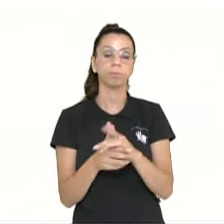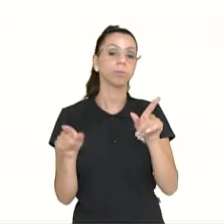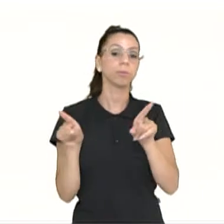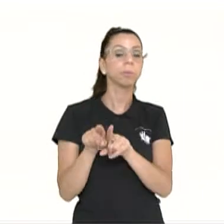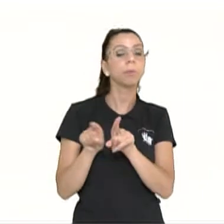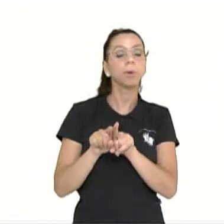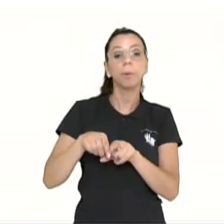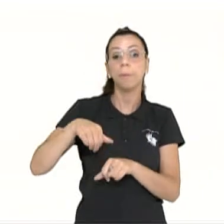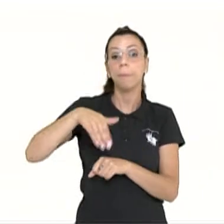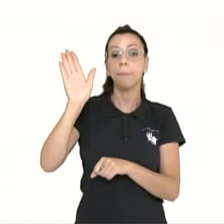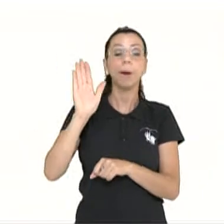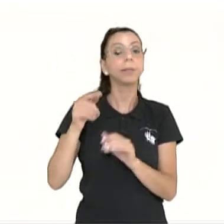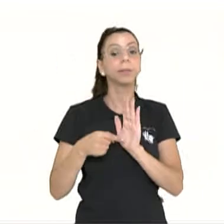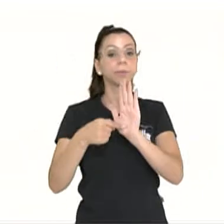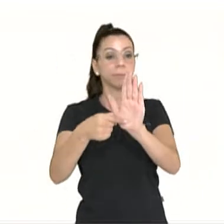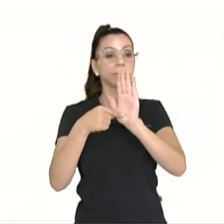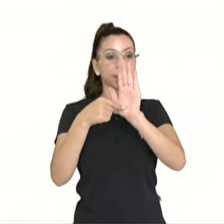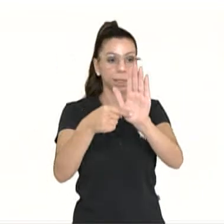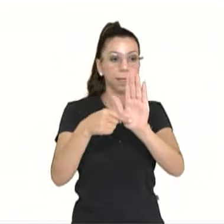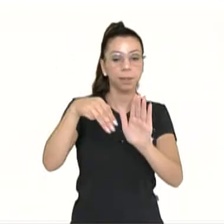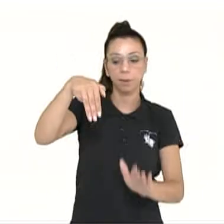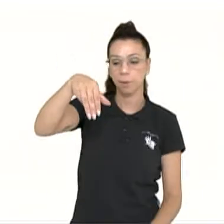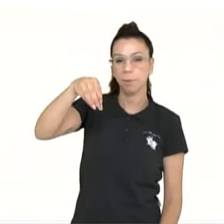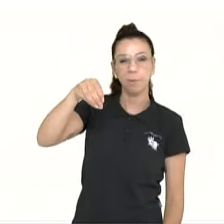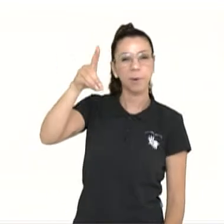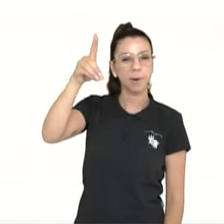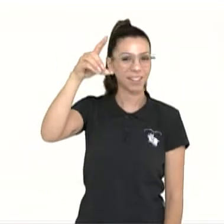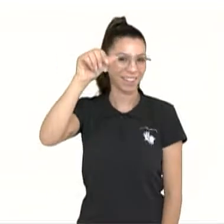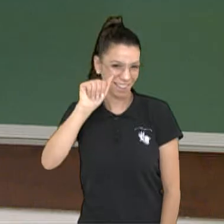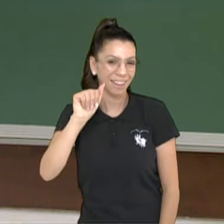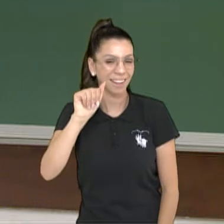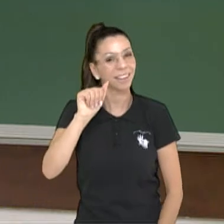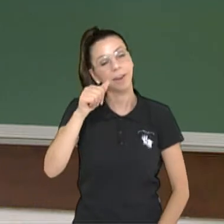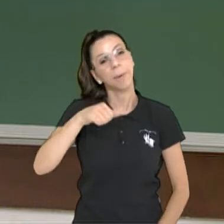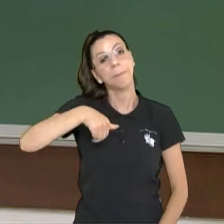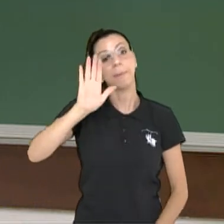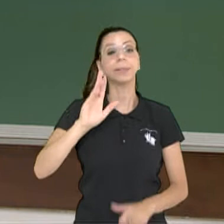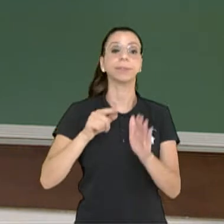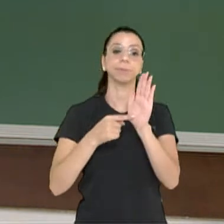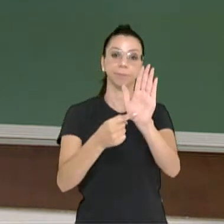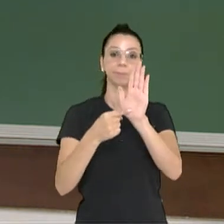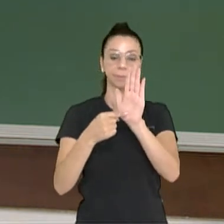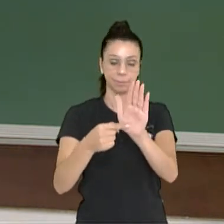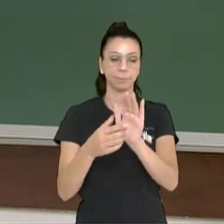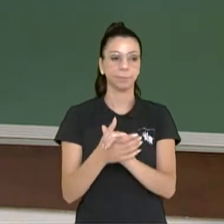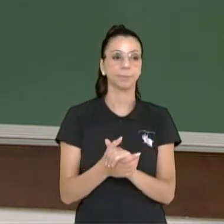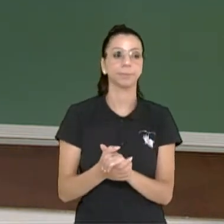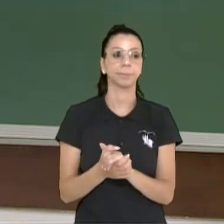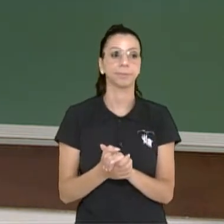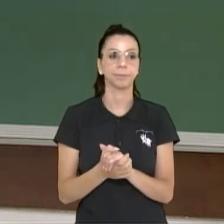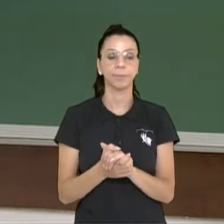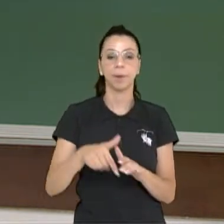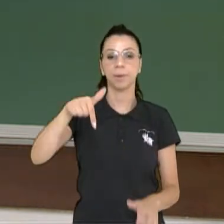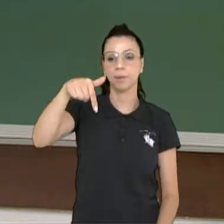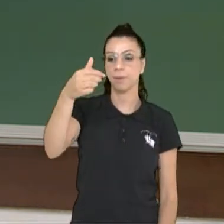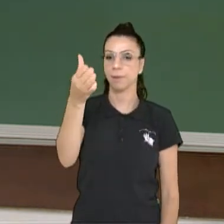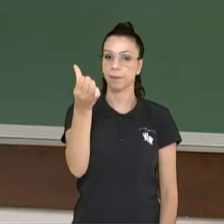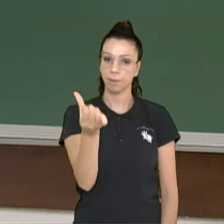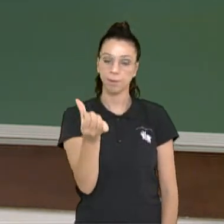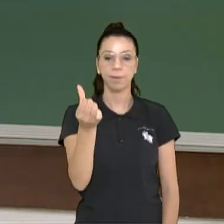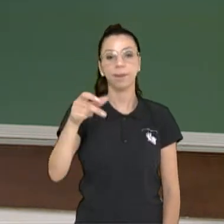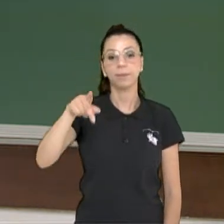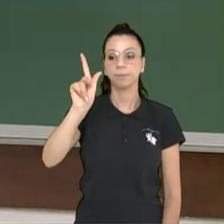mais aparece, que é a moda, lembra disso? A moda é o valor que mais aparece, 76 quilos, e a amplitude de variação, quanto